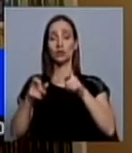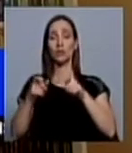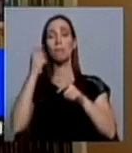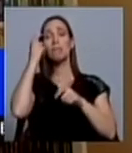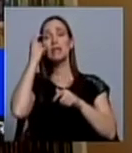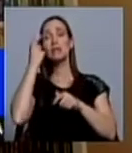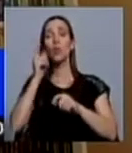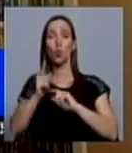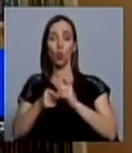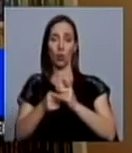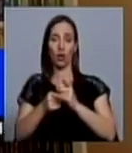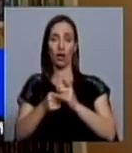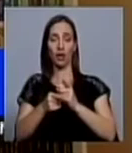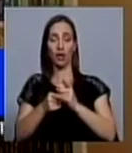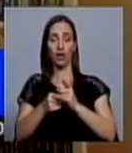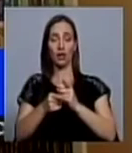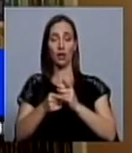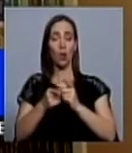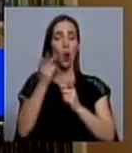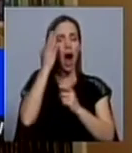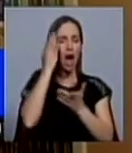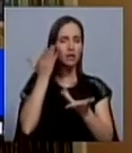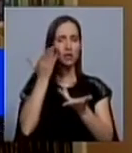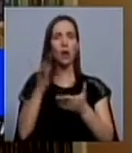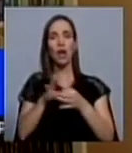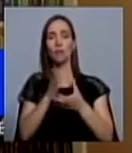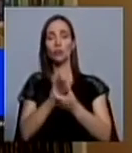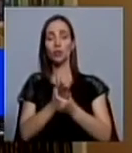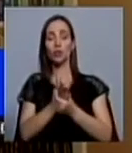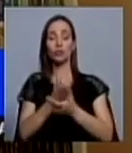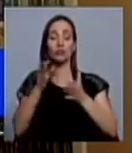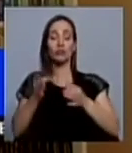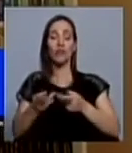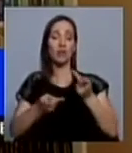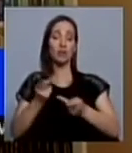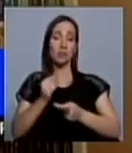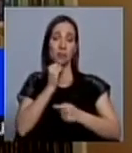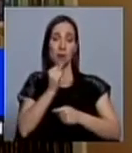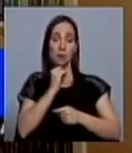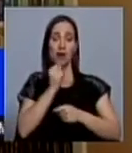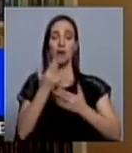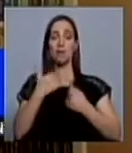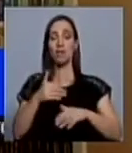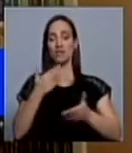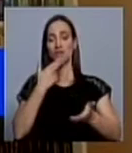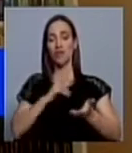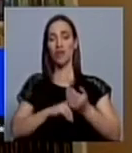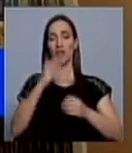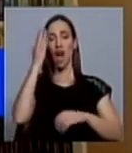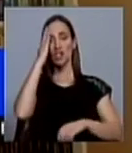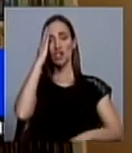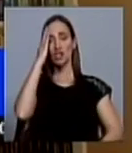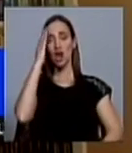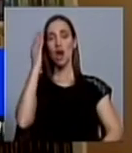sentem ou percepcionam relativamente a estes casos. Mas de facto acho que naquilo que foi a